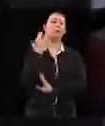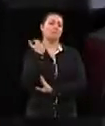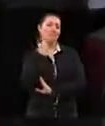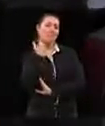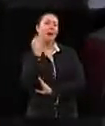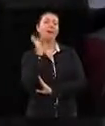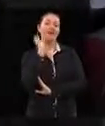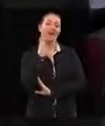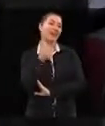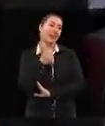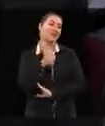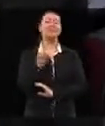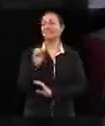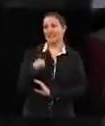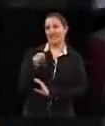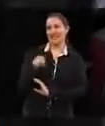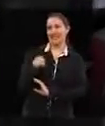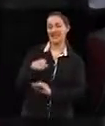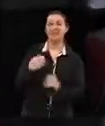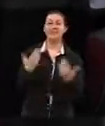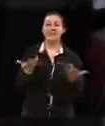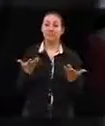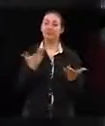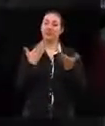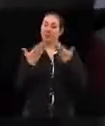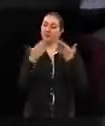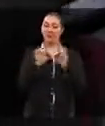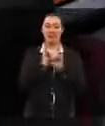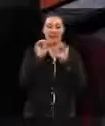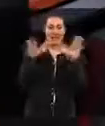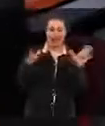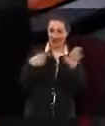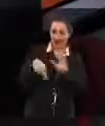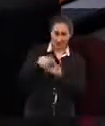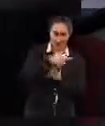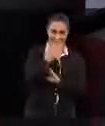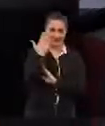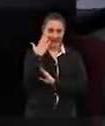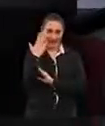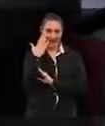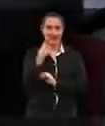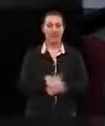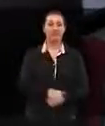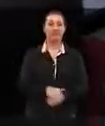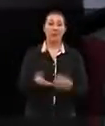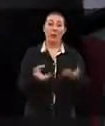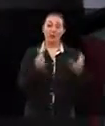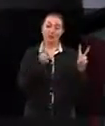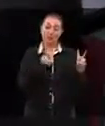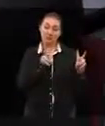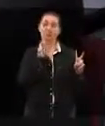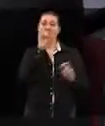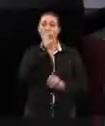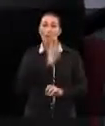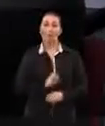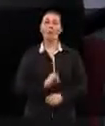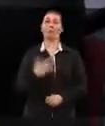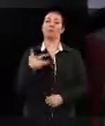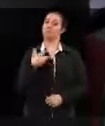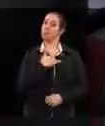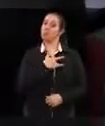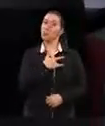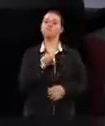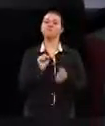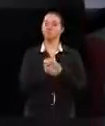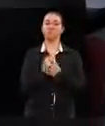está num papo bem bacana aqui, né, Fernanda? Exato, esclarecendo dúvidas aos nossos telespectadores. Hoje a gente está falando do